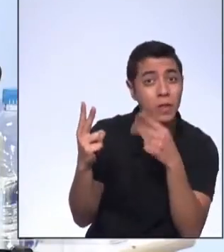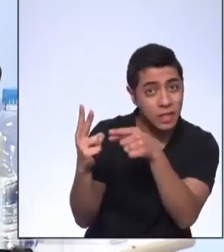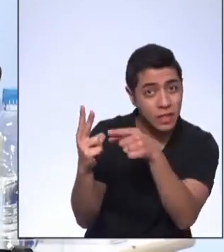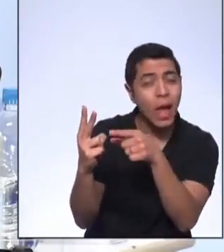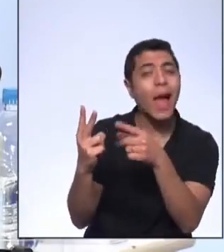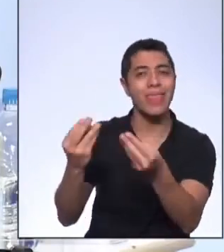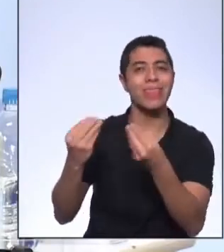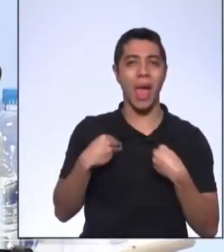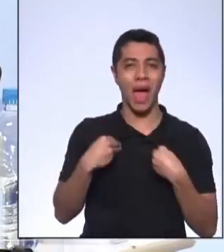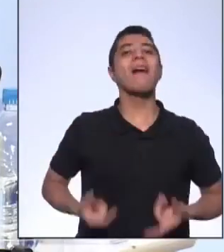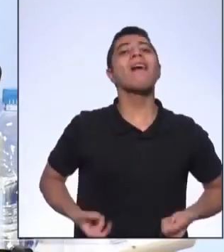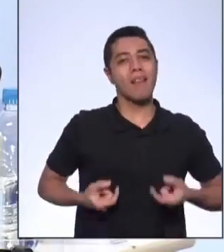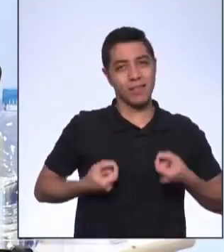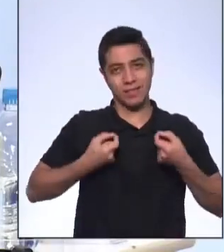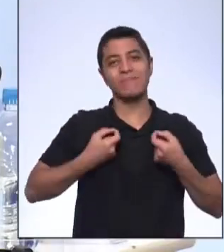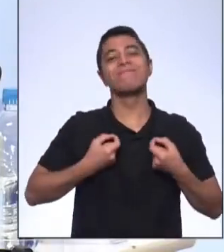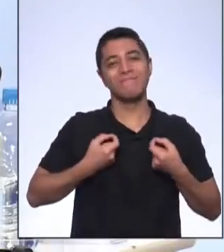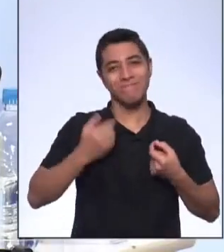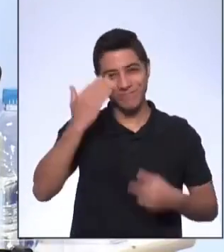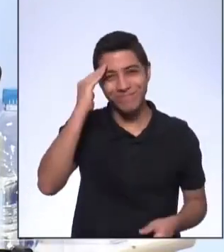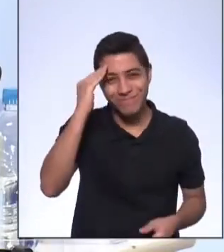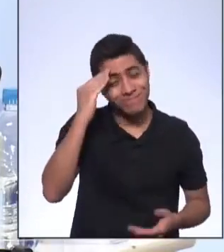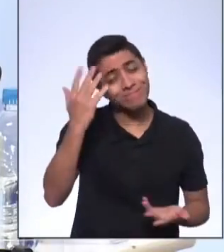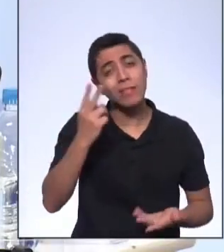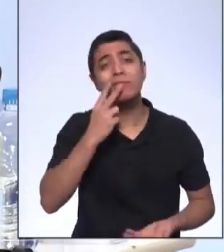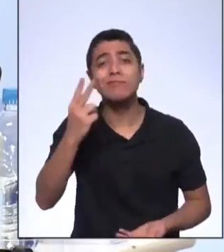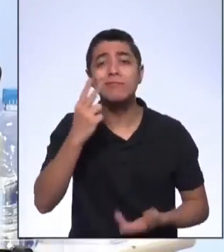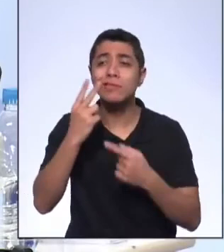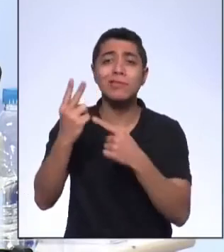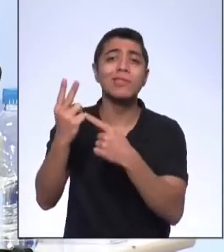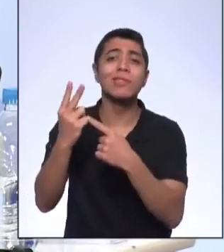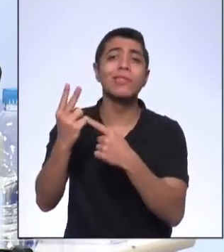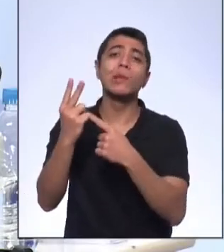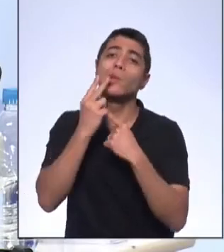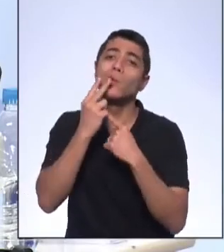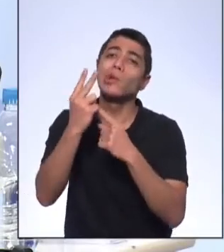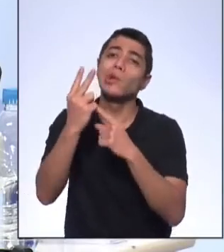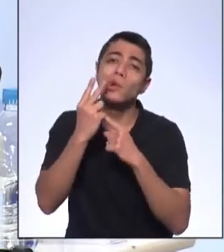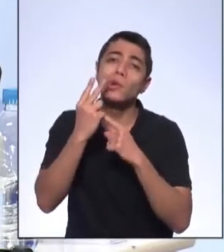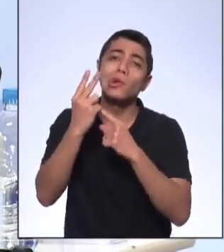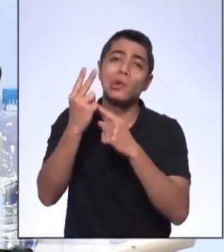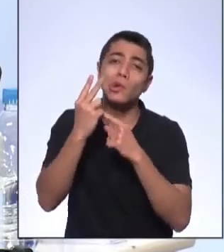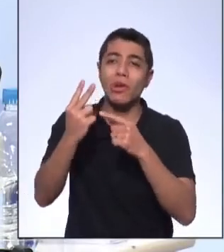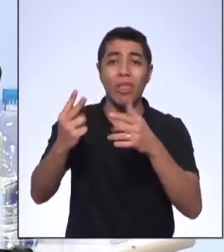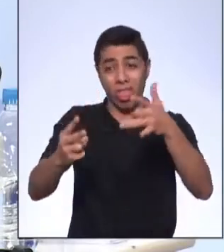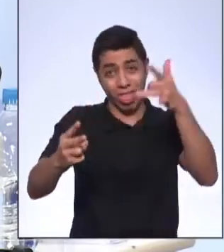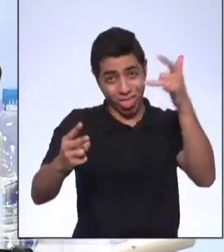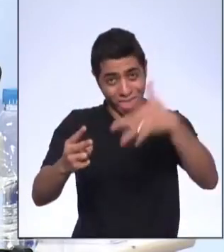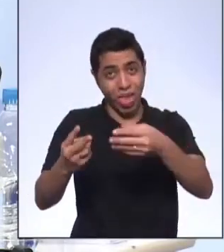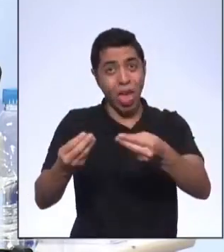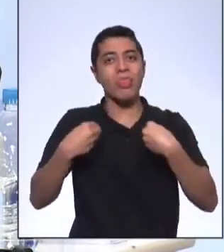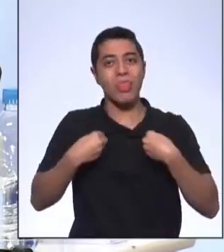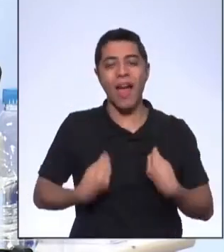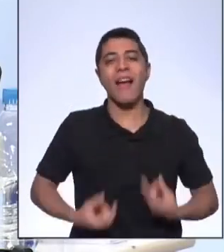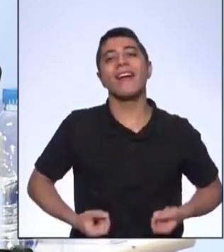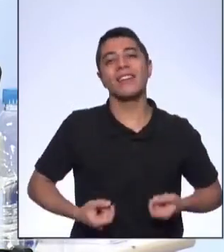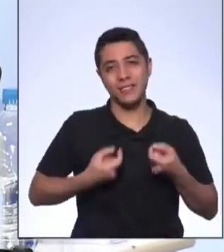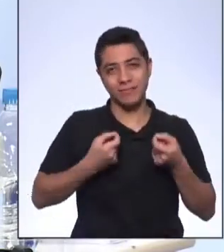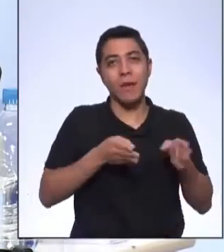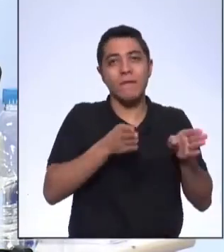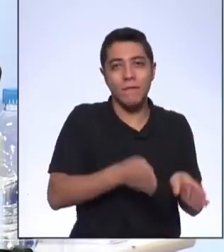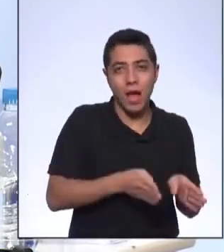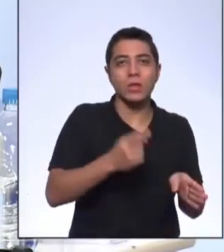substâncias cancerígenas que agem no processo de iniciação, tá? E no processo de progressão e no processo de promoção. Tá? Falei a